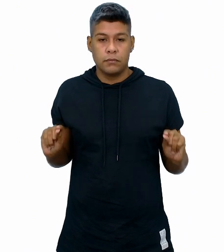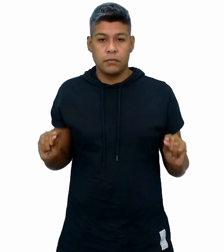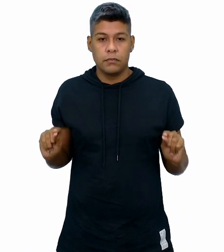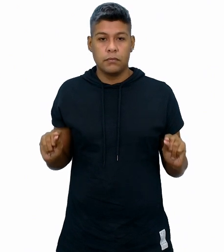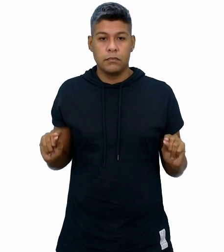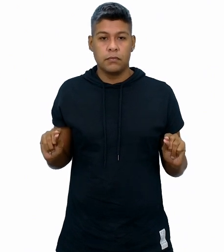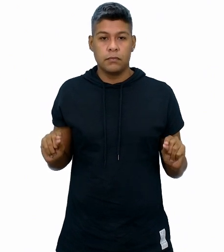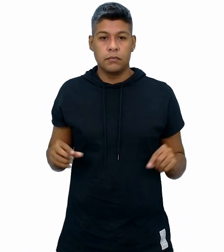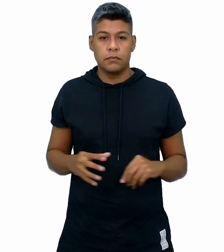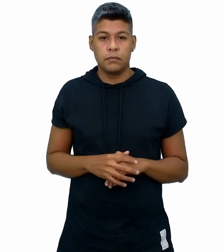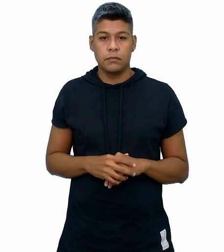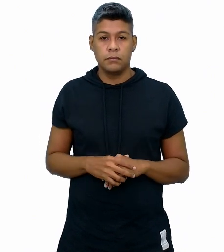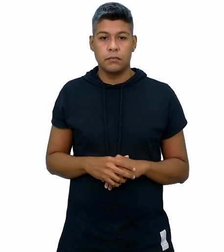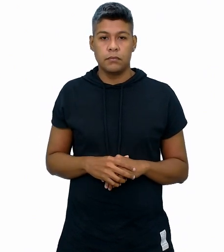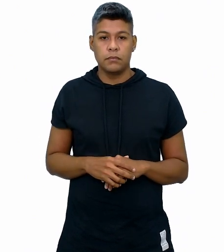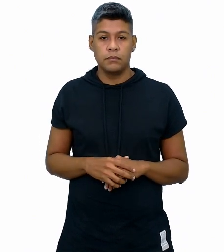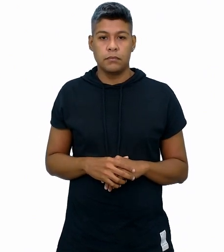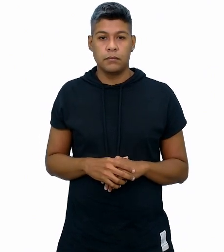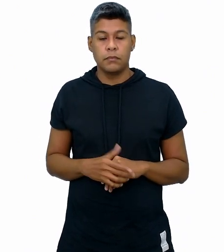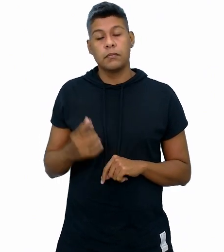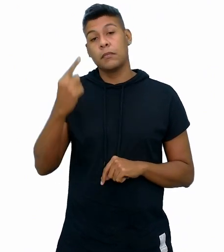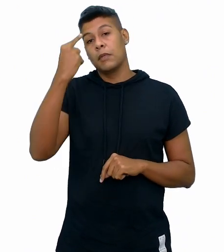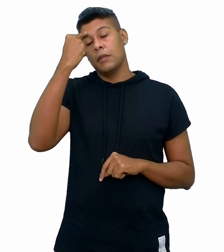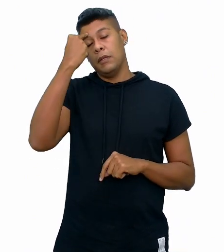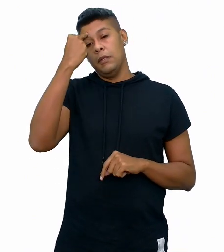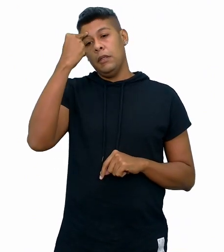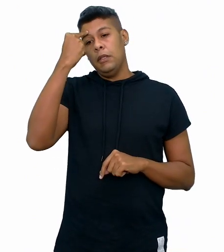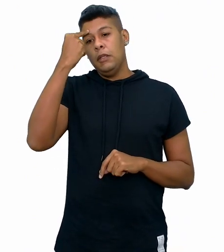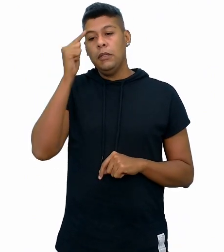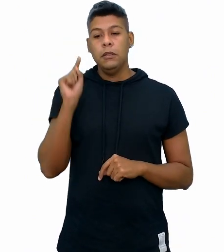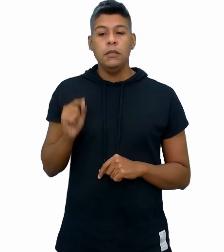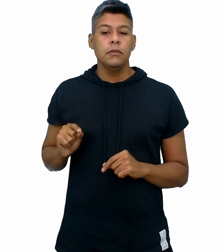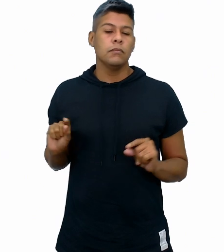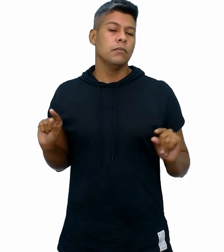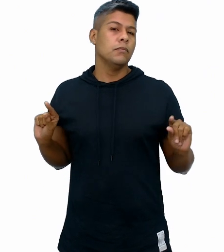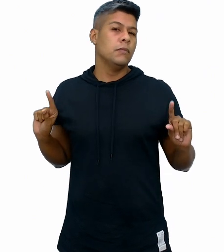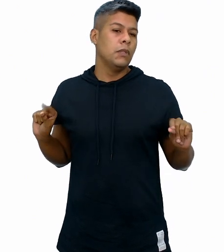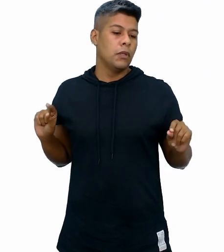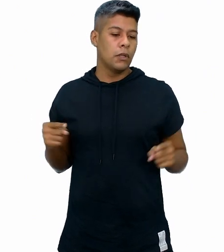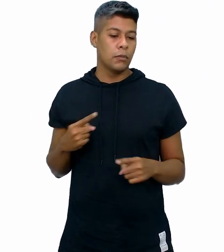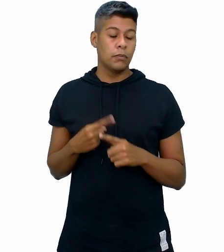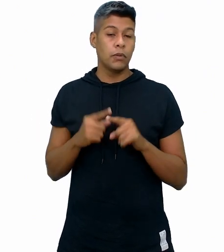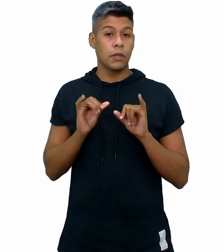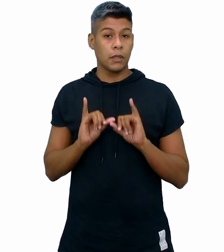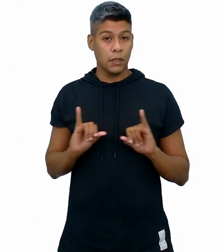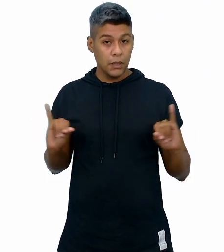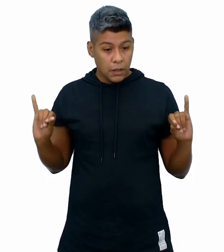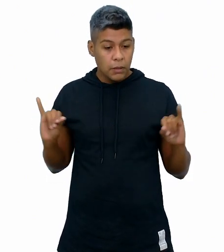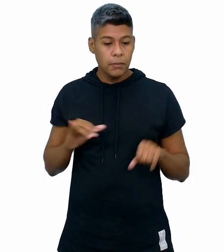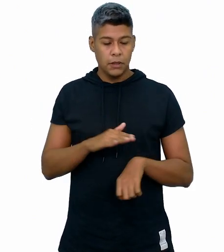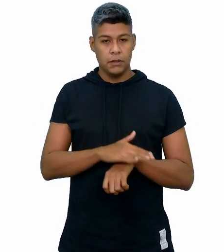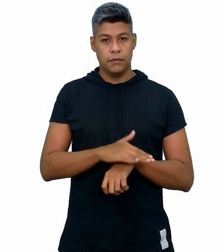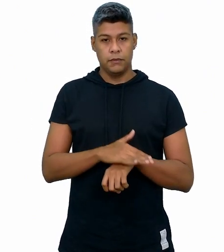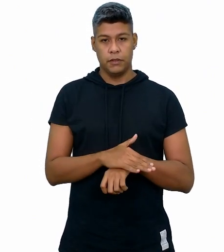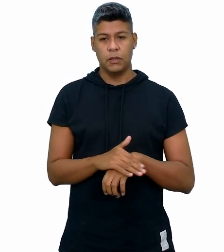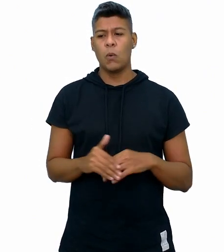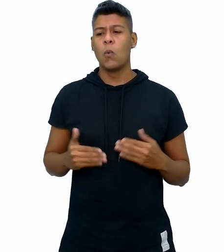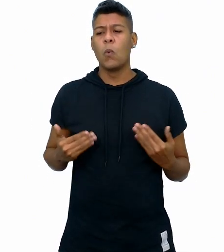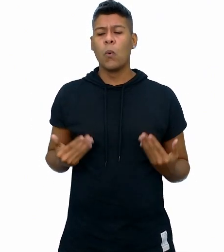e professoras, pensar, né, sobre por que essas campanhas são feitas, né,